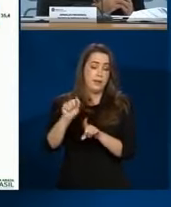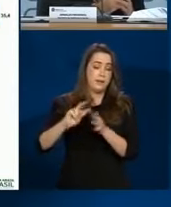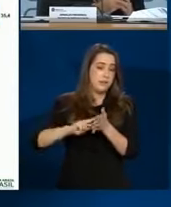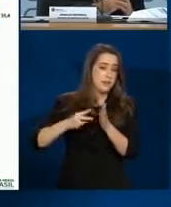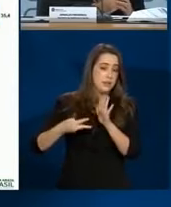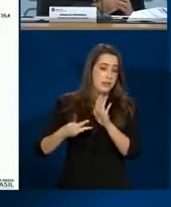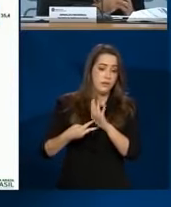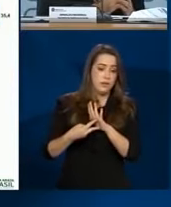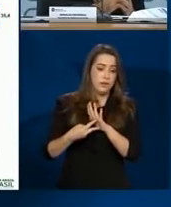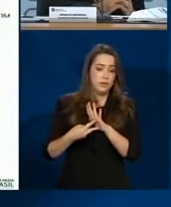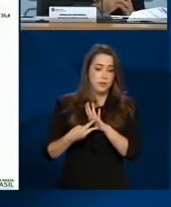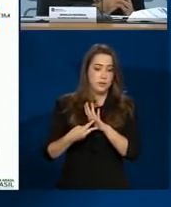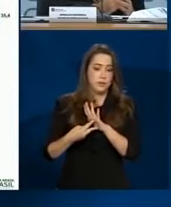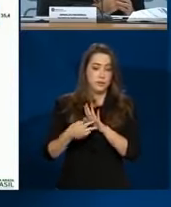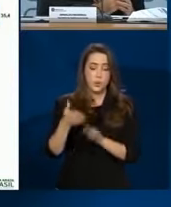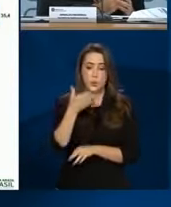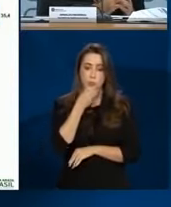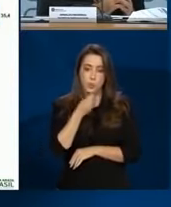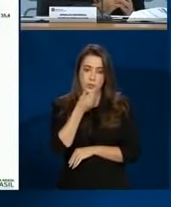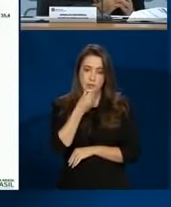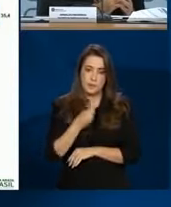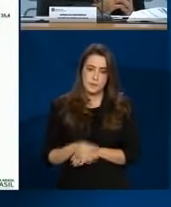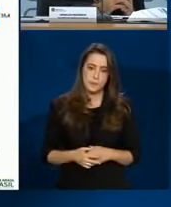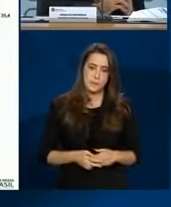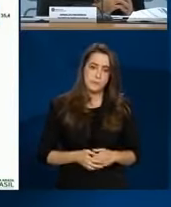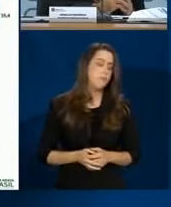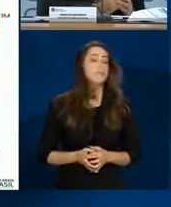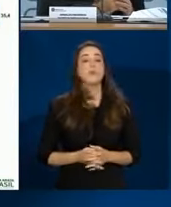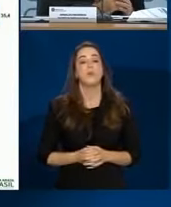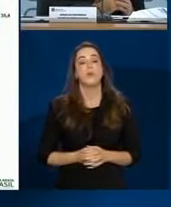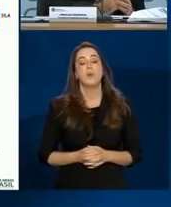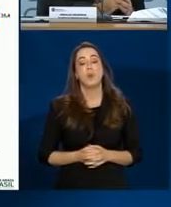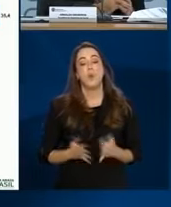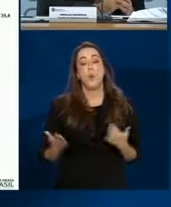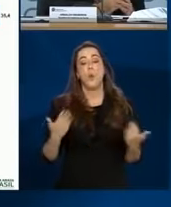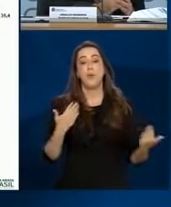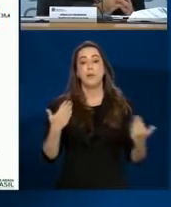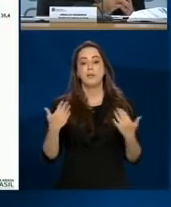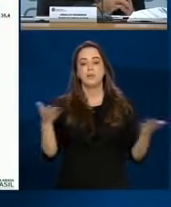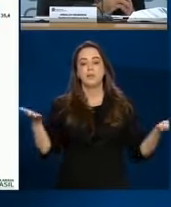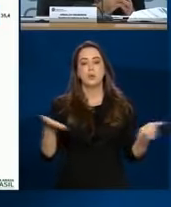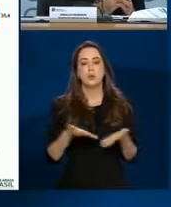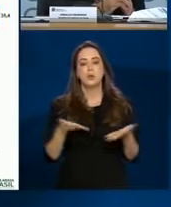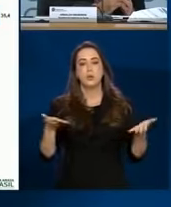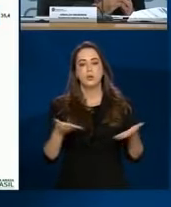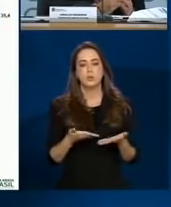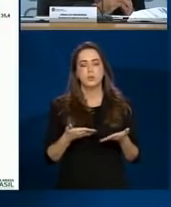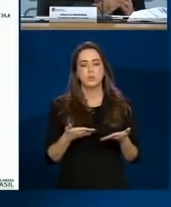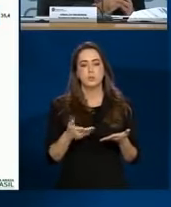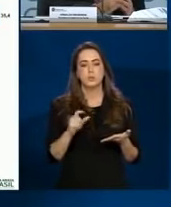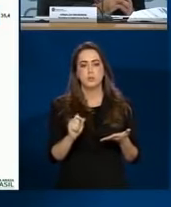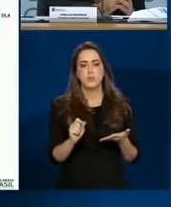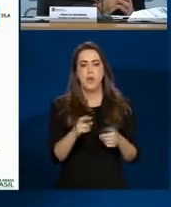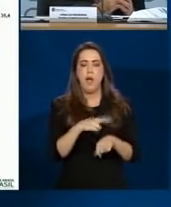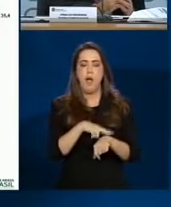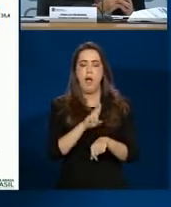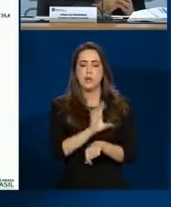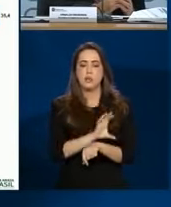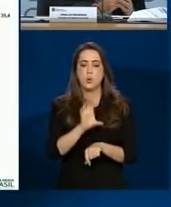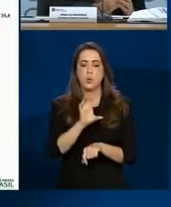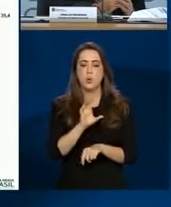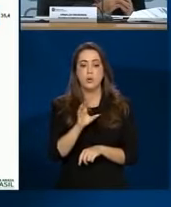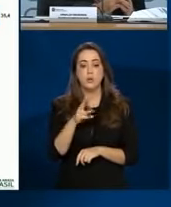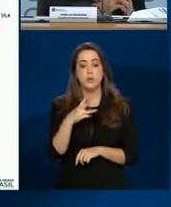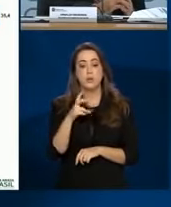corresponde ao sexo masculino. E quando nós avaliamos, portanto, e com relação à raça e cor,